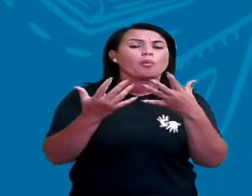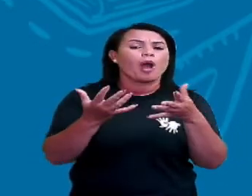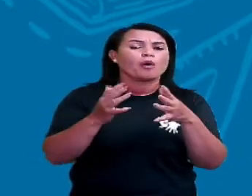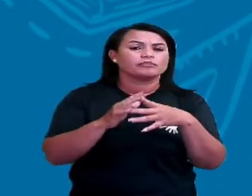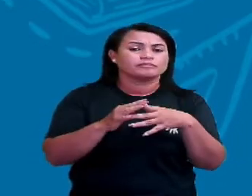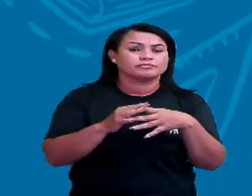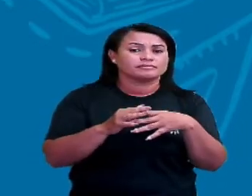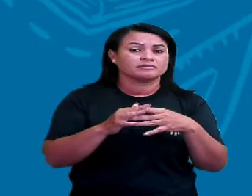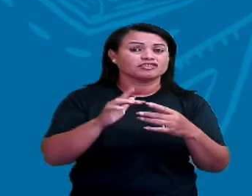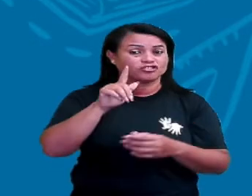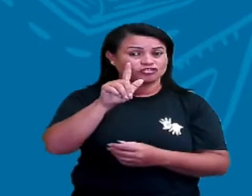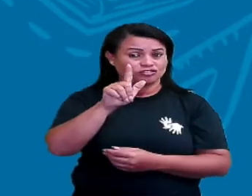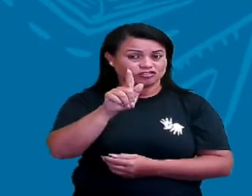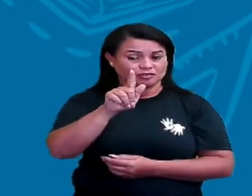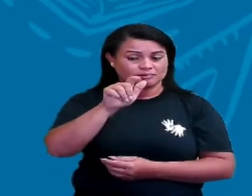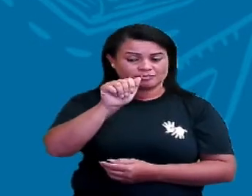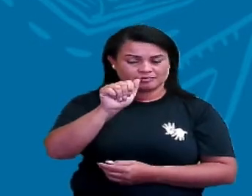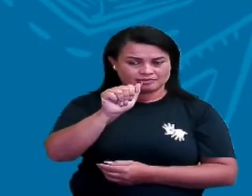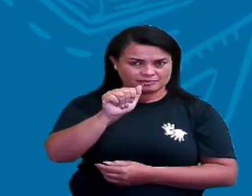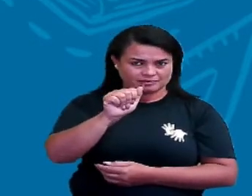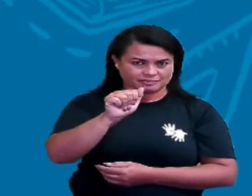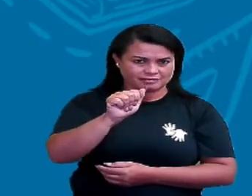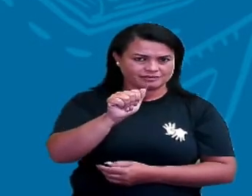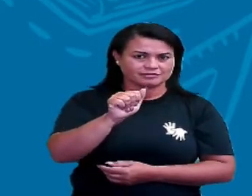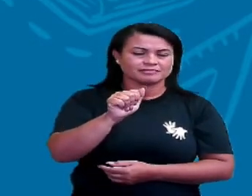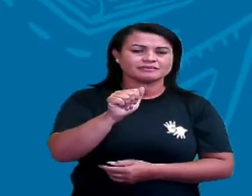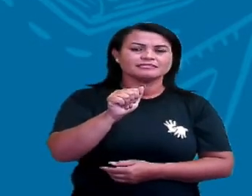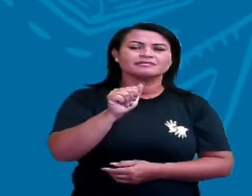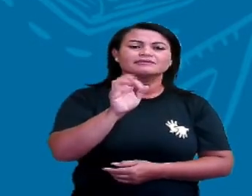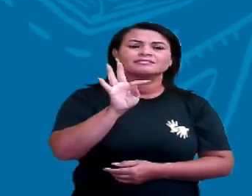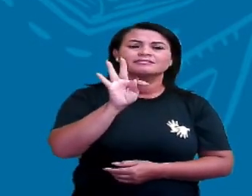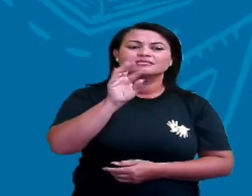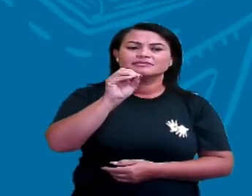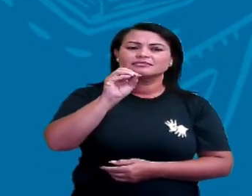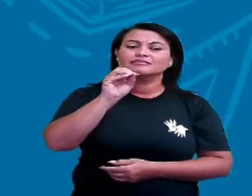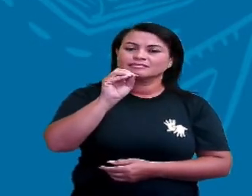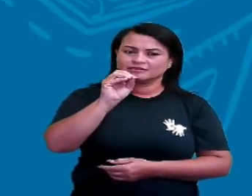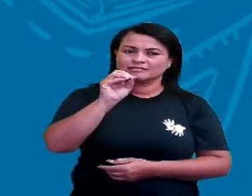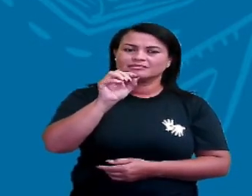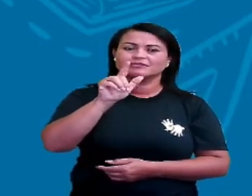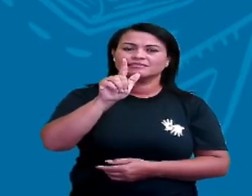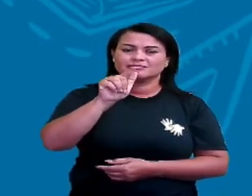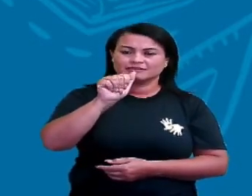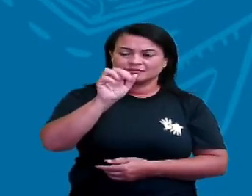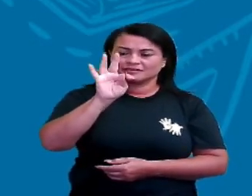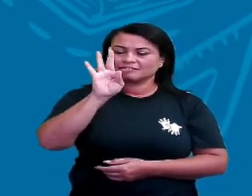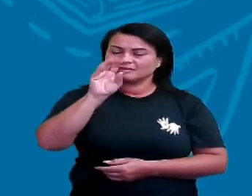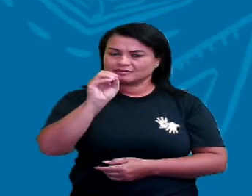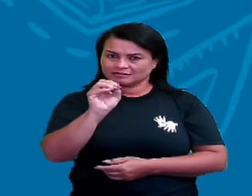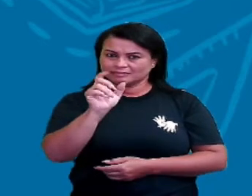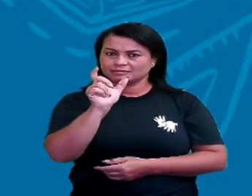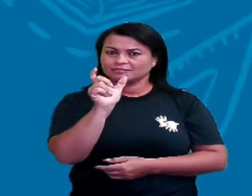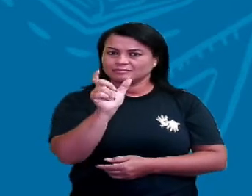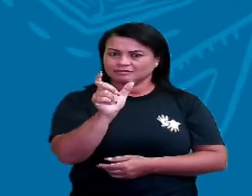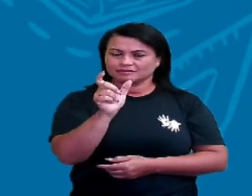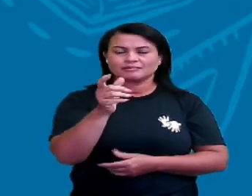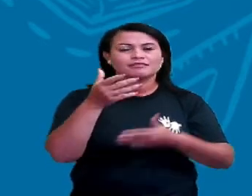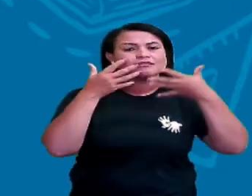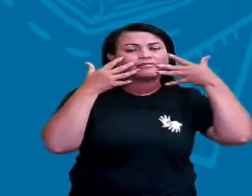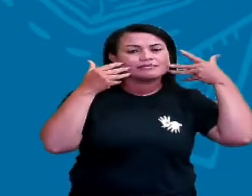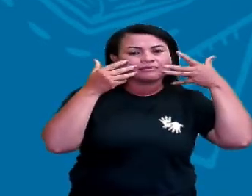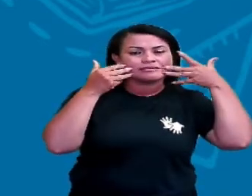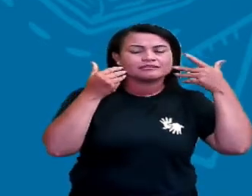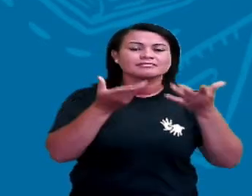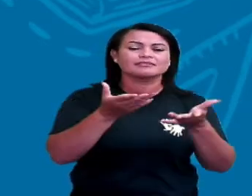A primeira, ó, G com A, G. T com O, To. Eu tenho escrito aqui